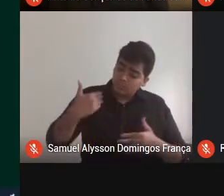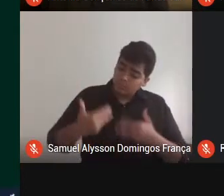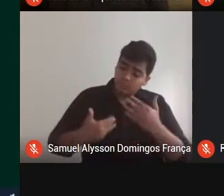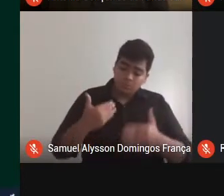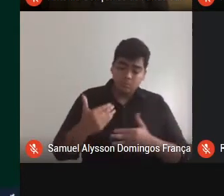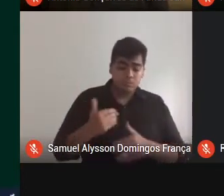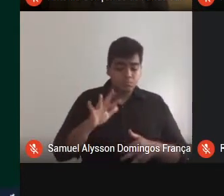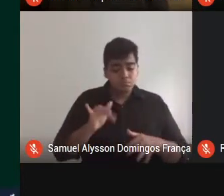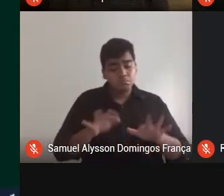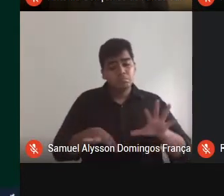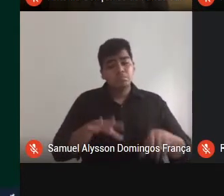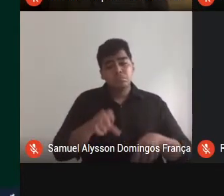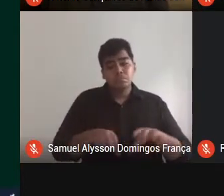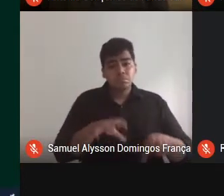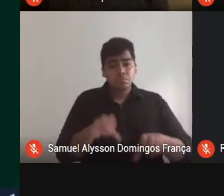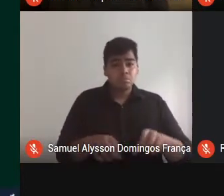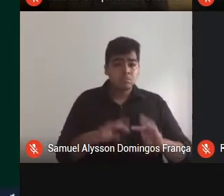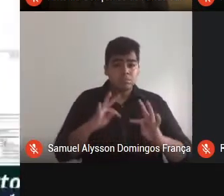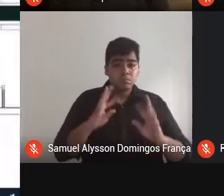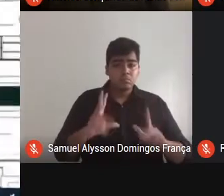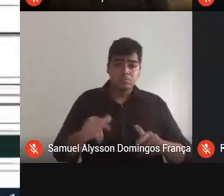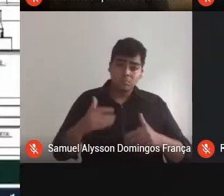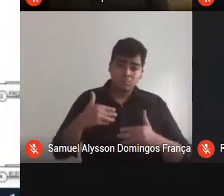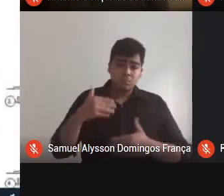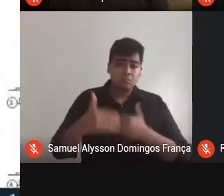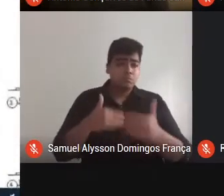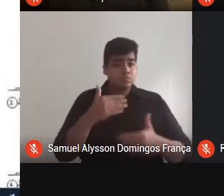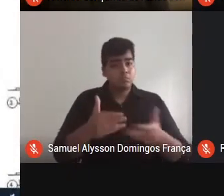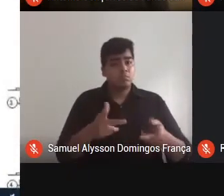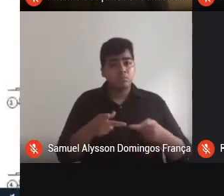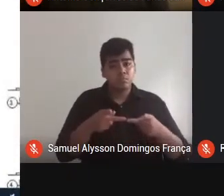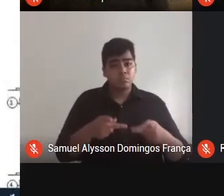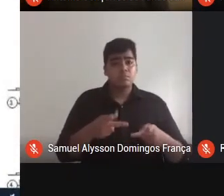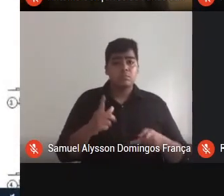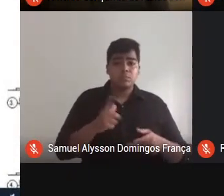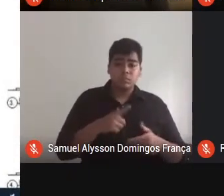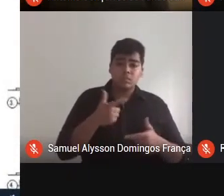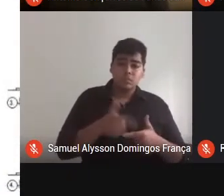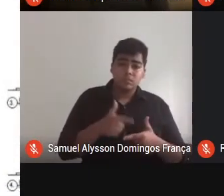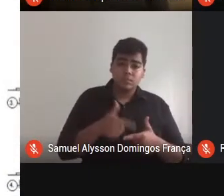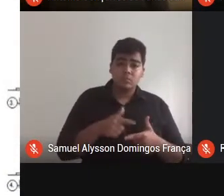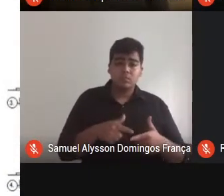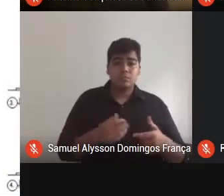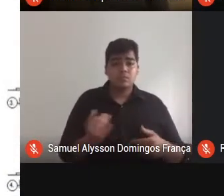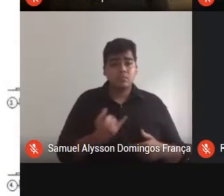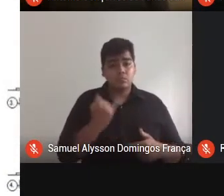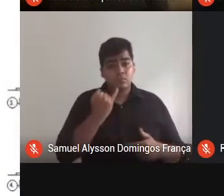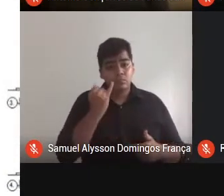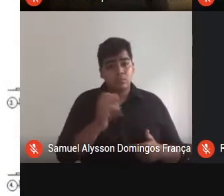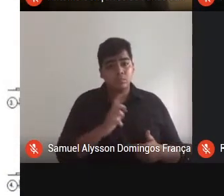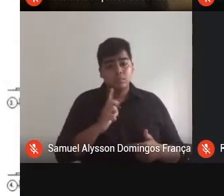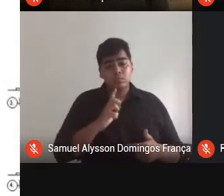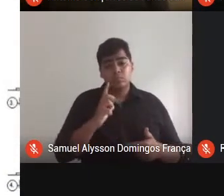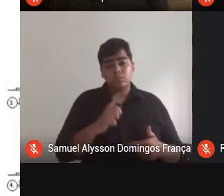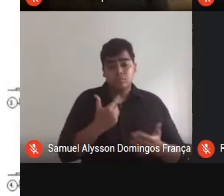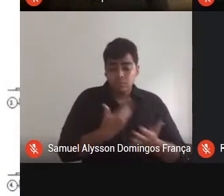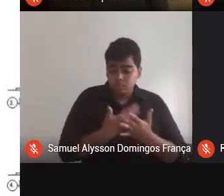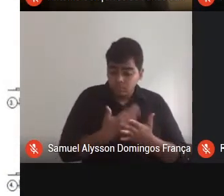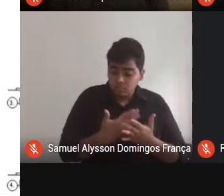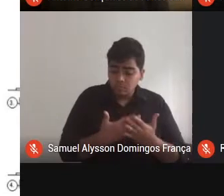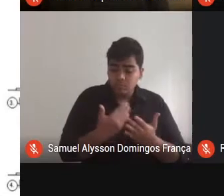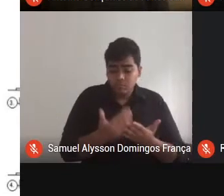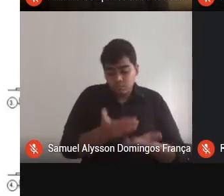explorando todas as etapas do projeto. Então, desde o programa de necessidades, o estudo preliminar,